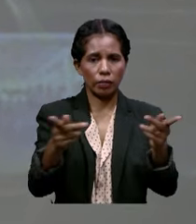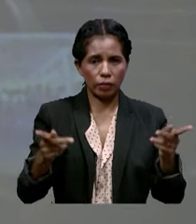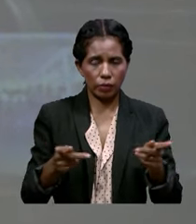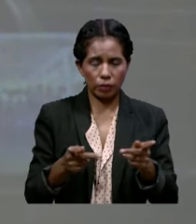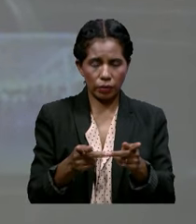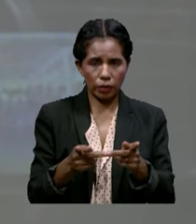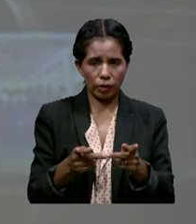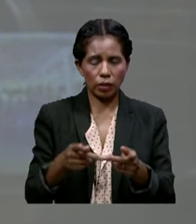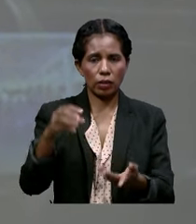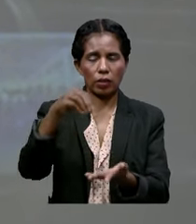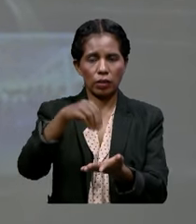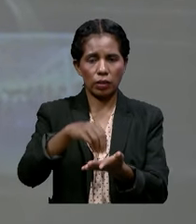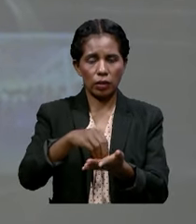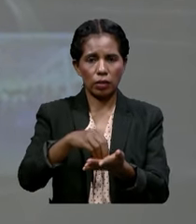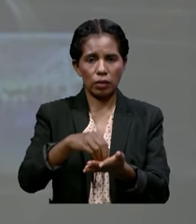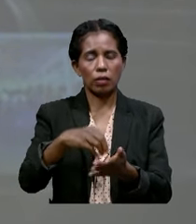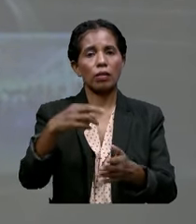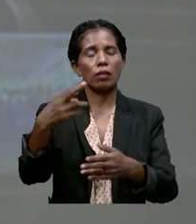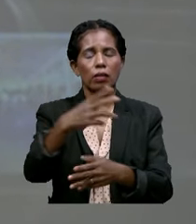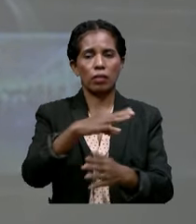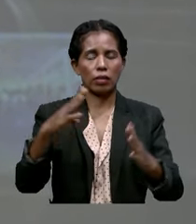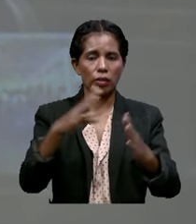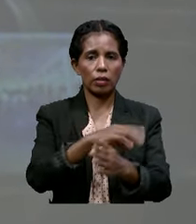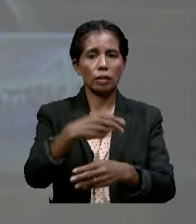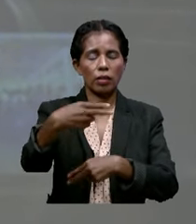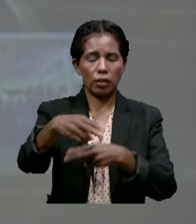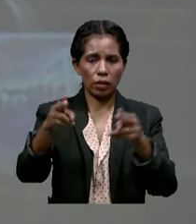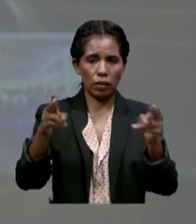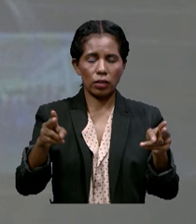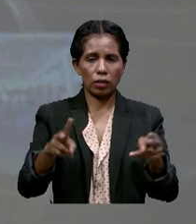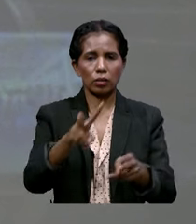uma medida cerca de